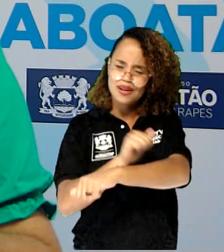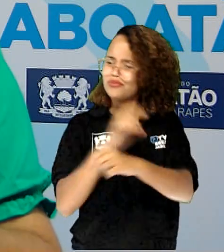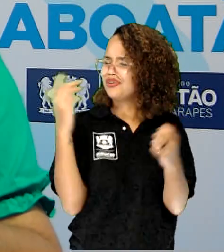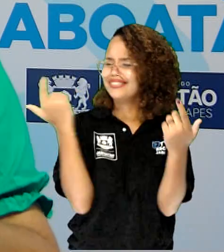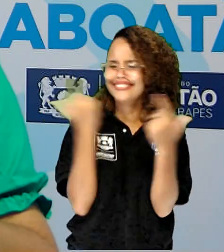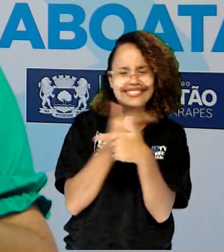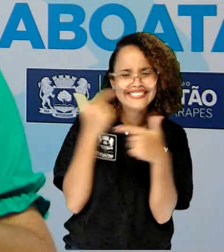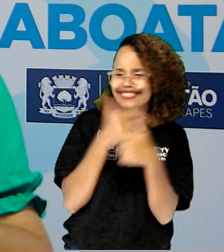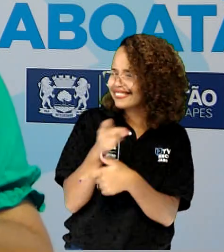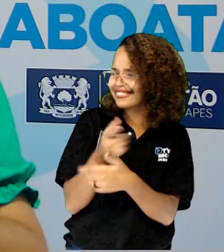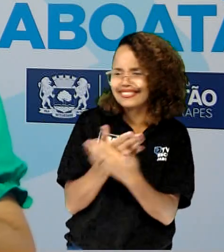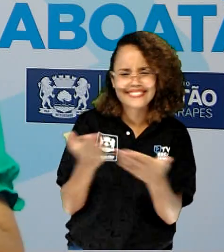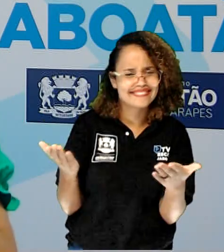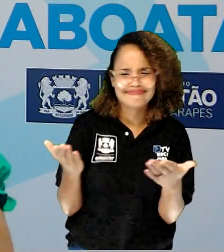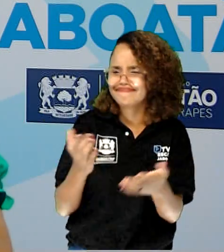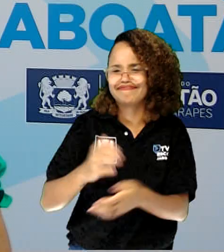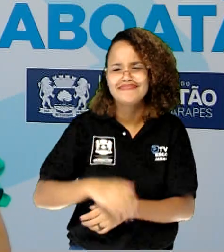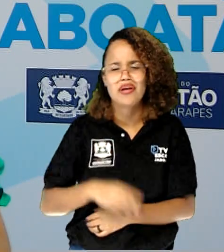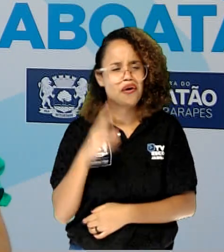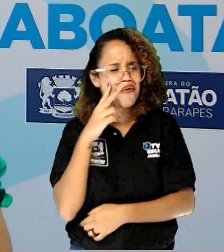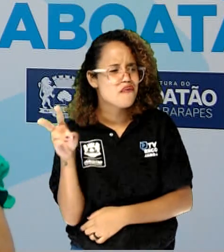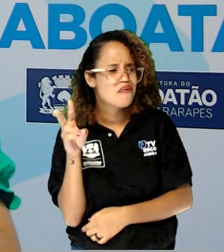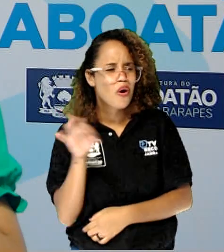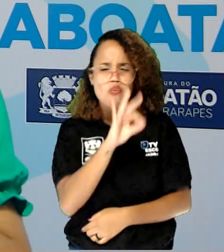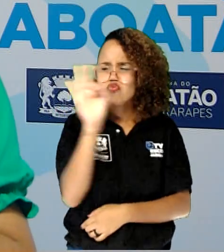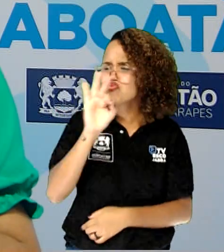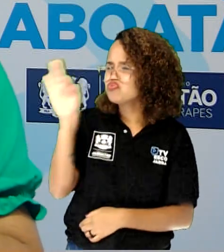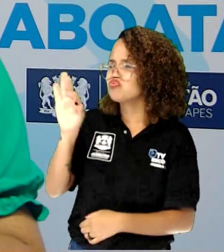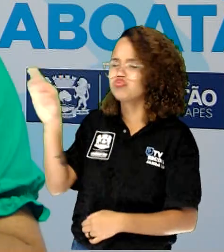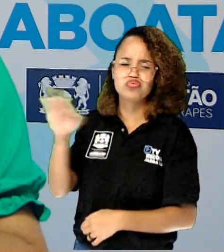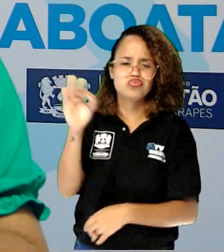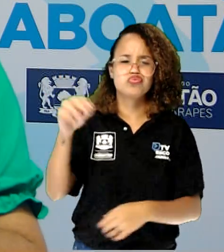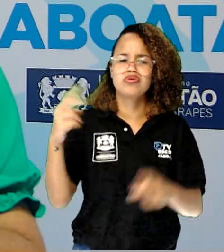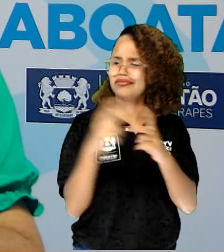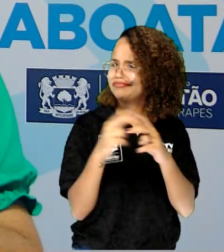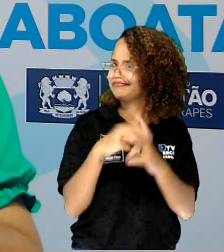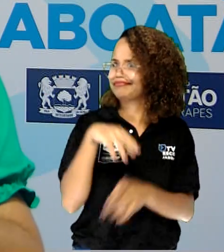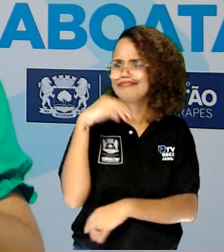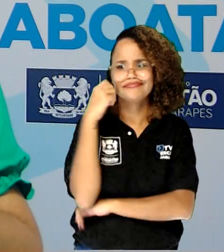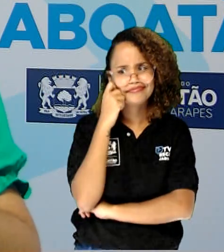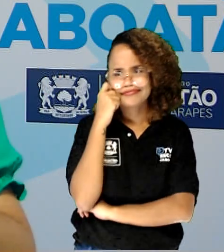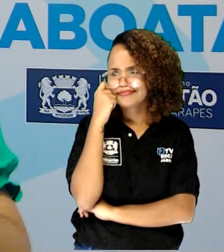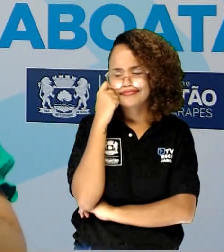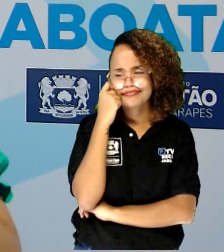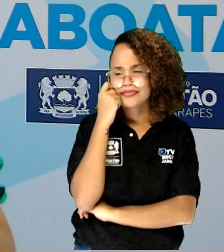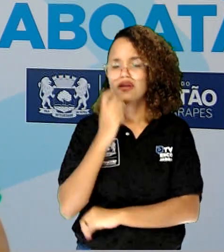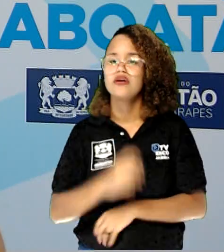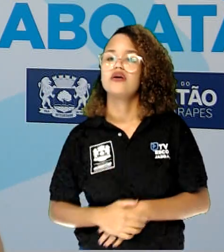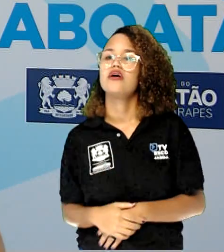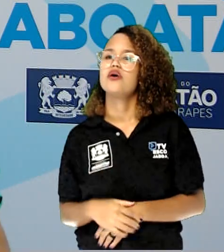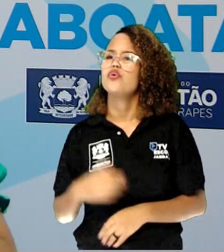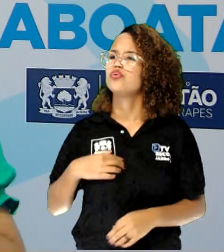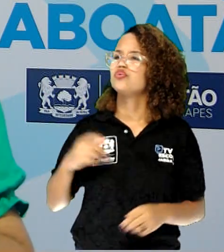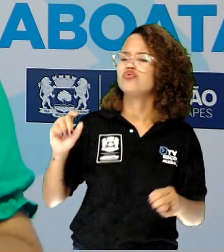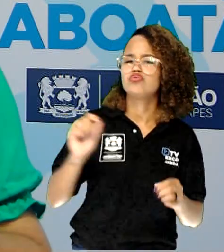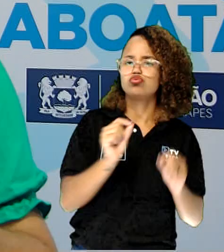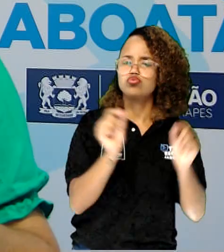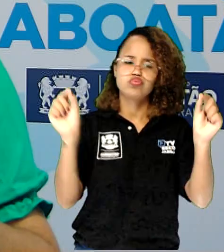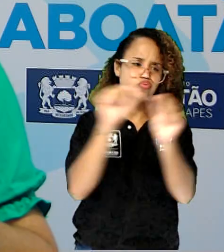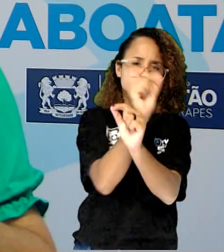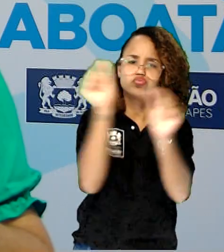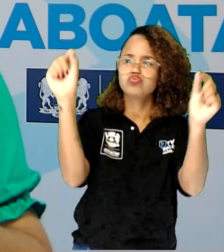tanta graça ele achou ver os insetos brigando. Isso sim lhe impressionou. Passaram ali bem perto, voando